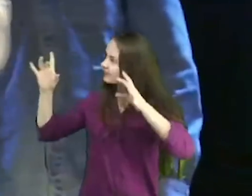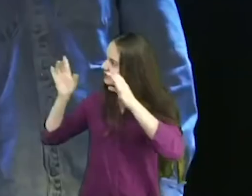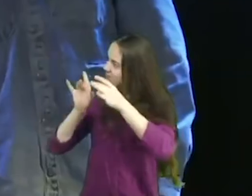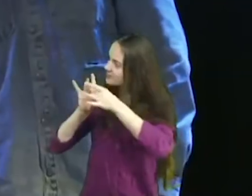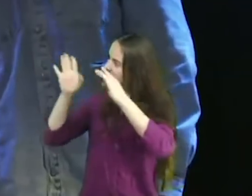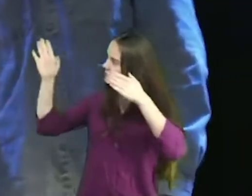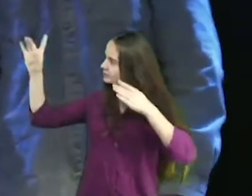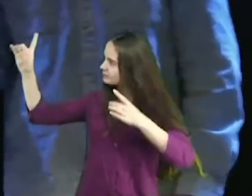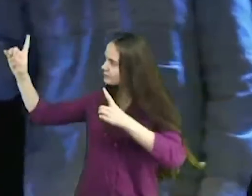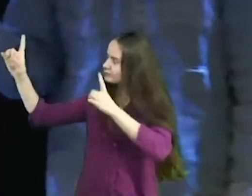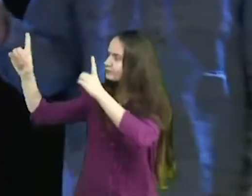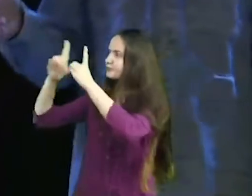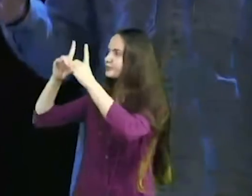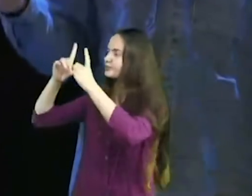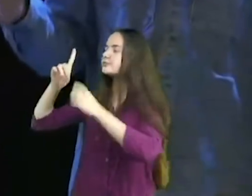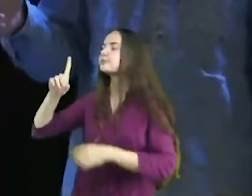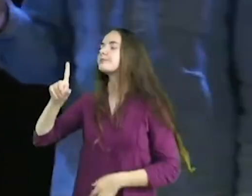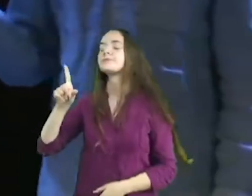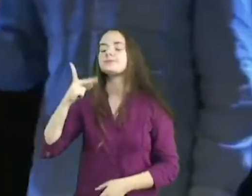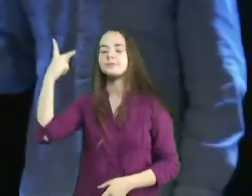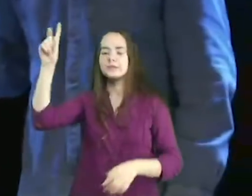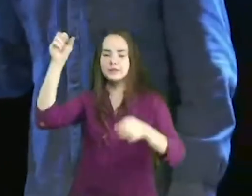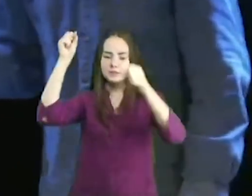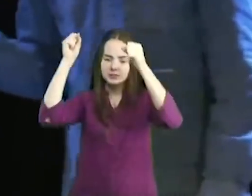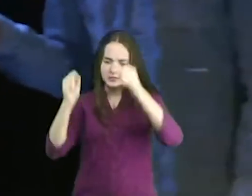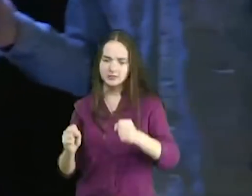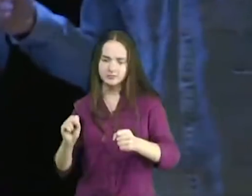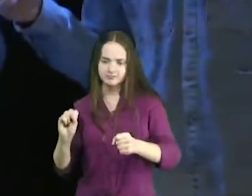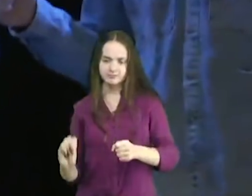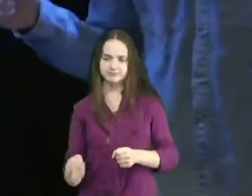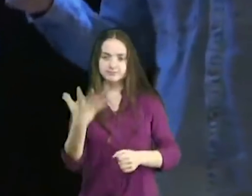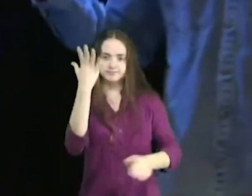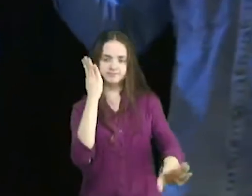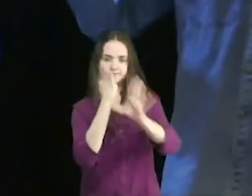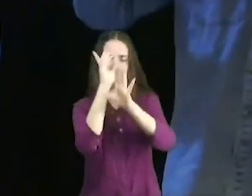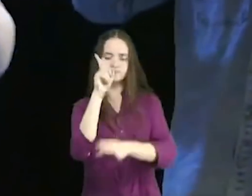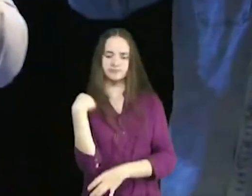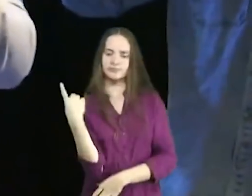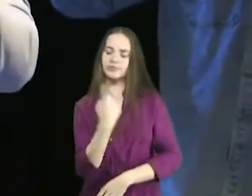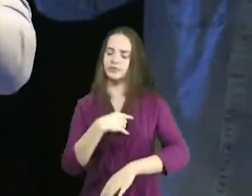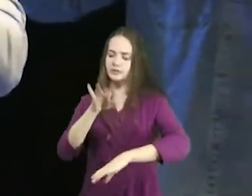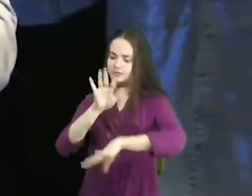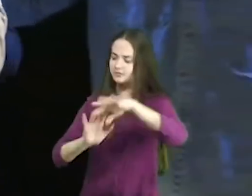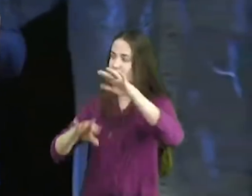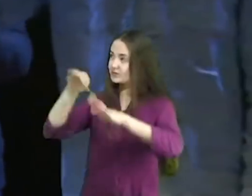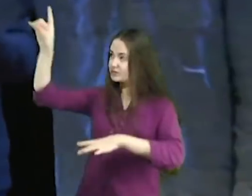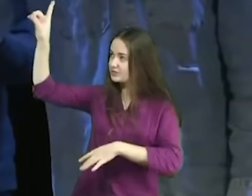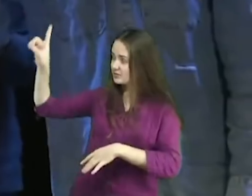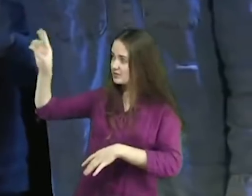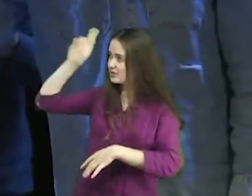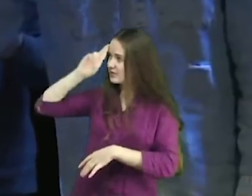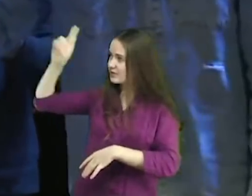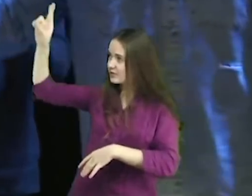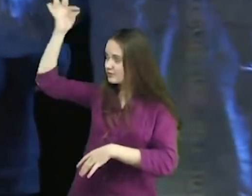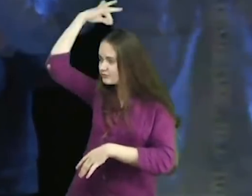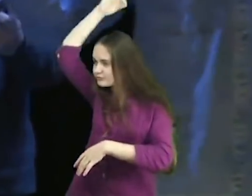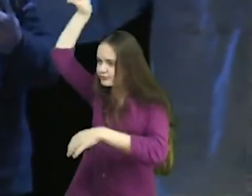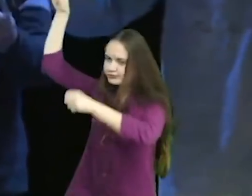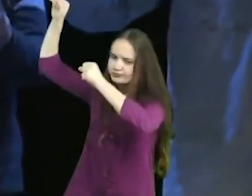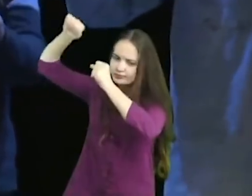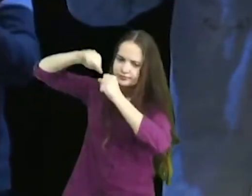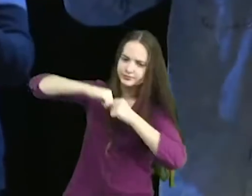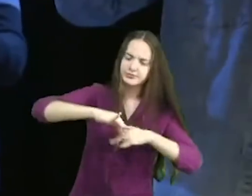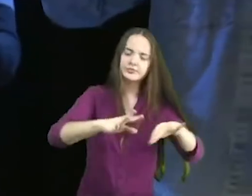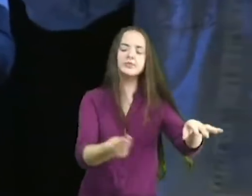Deus, se manifeste pelas nossas mãos. Que o Senhor faça fluir pela vida de cada